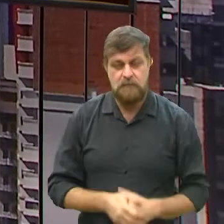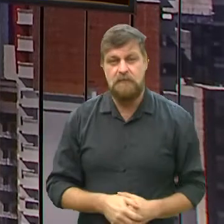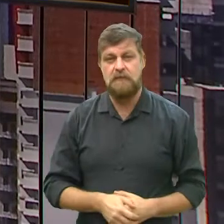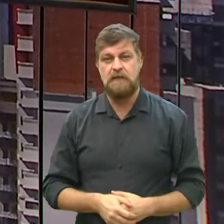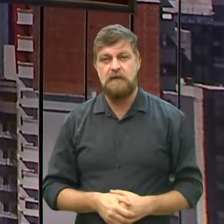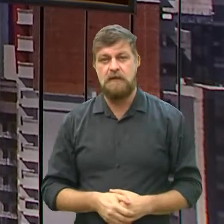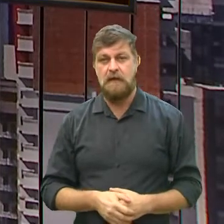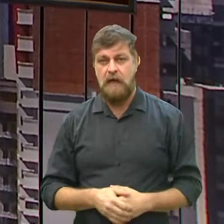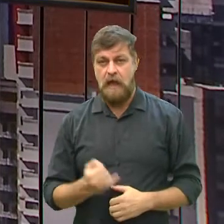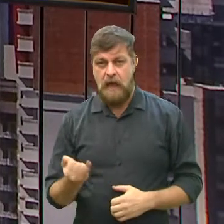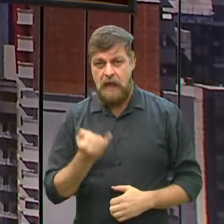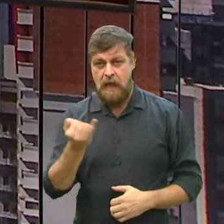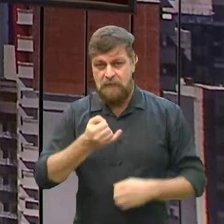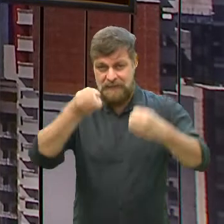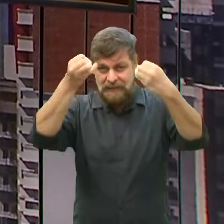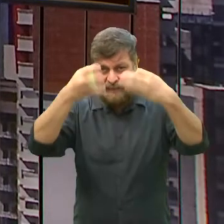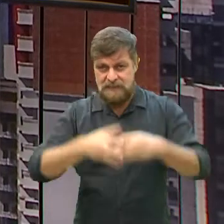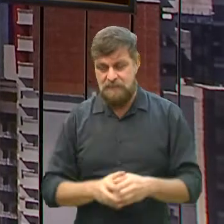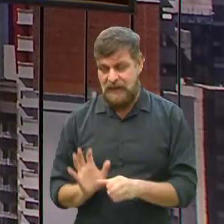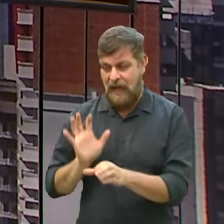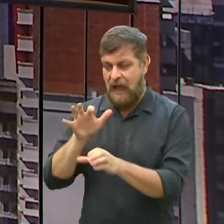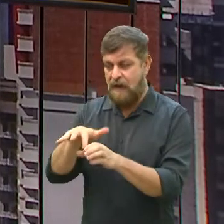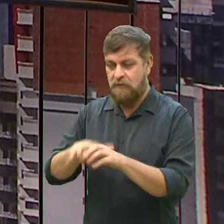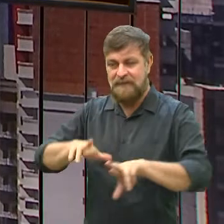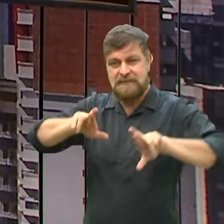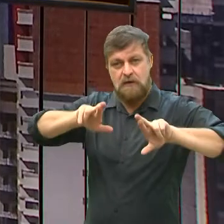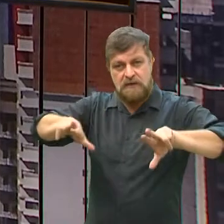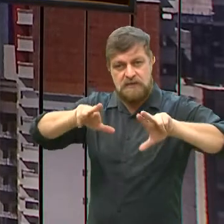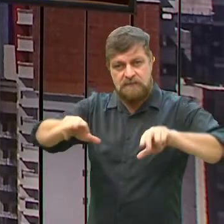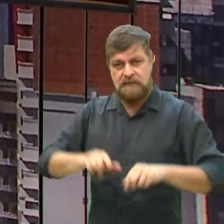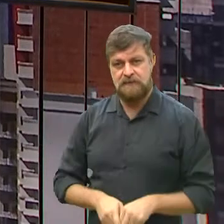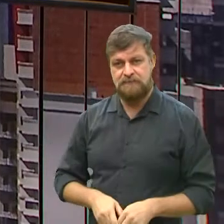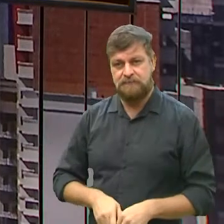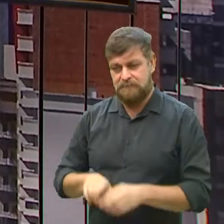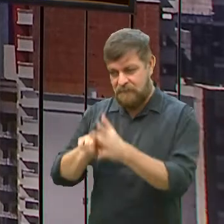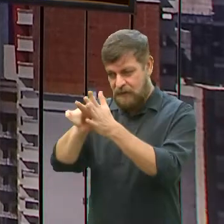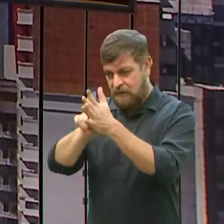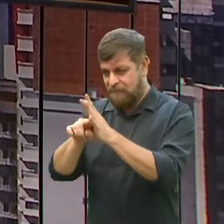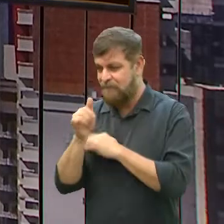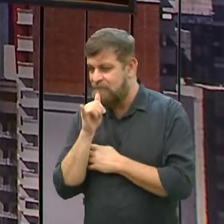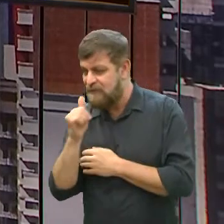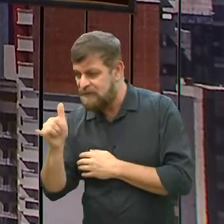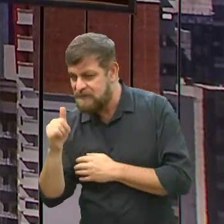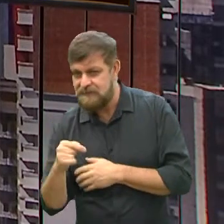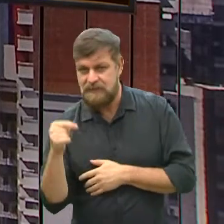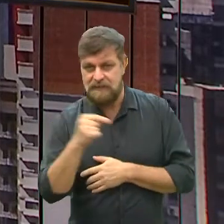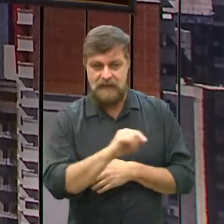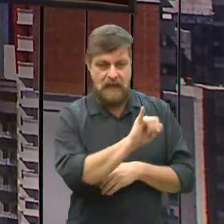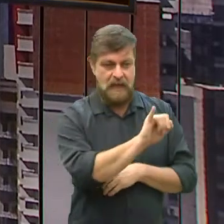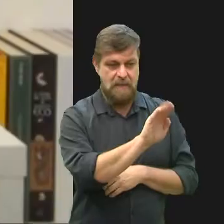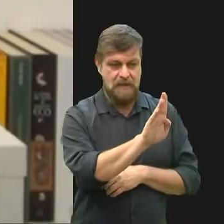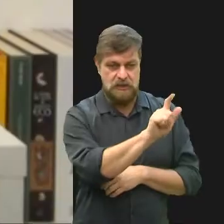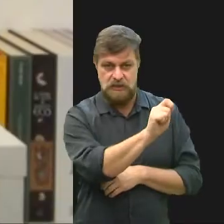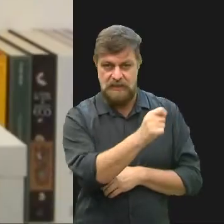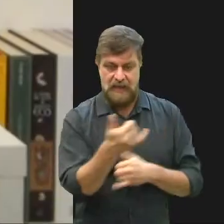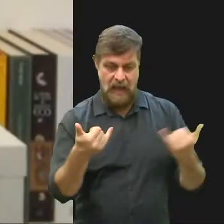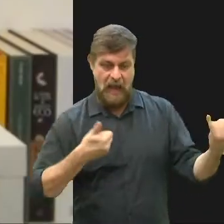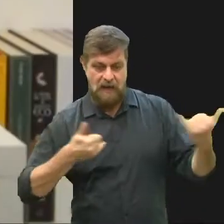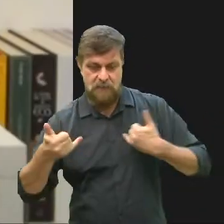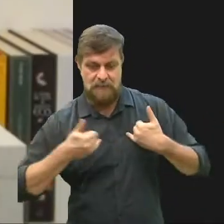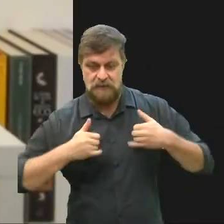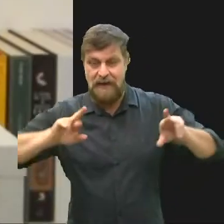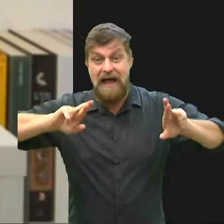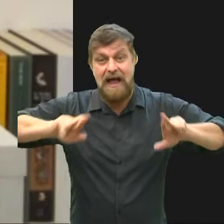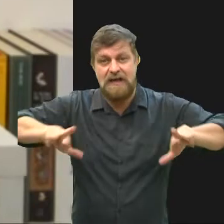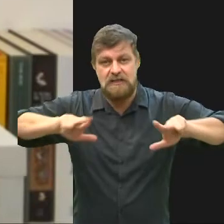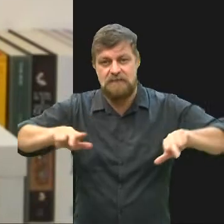ressaltar que tem uma diferença entre os dados fornecidos pela empresa de pesquisa energética e também pelo IBGE,